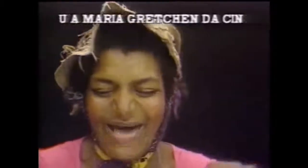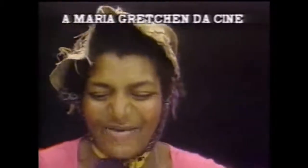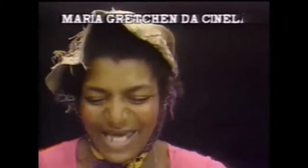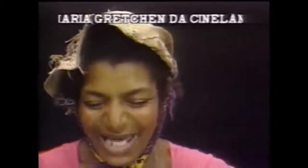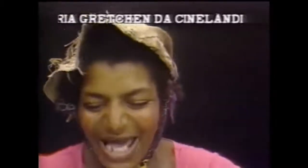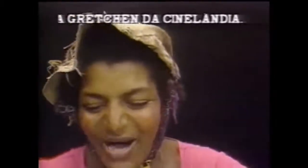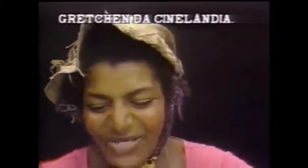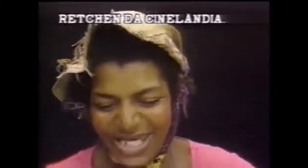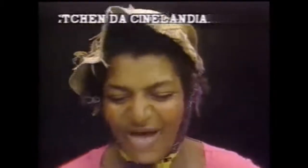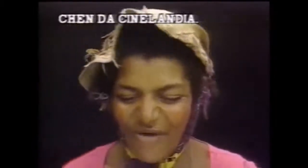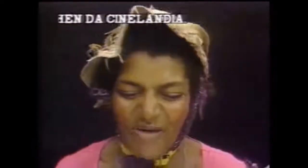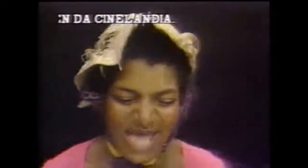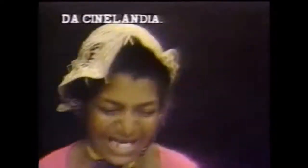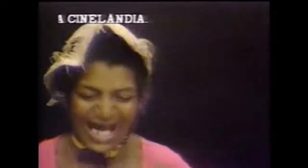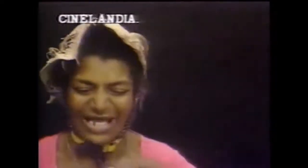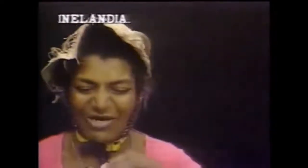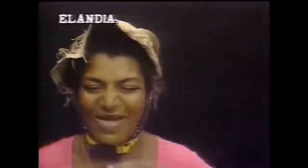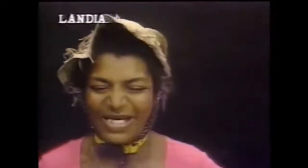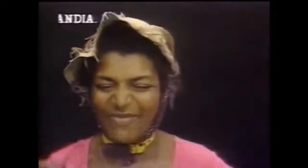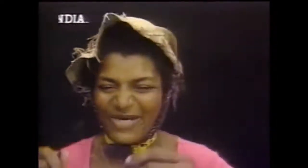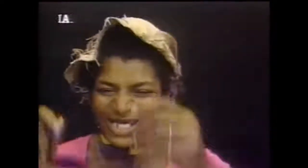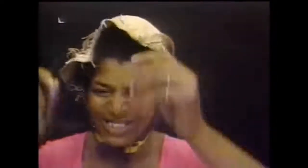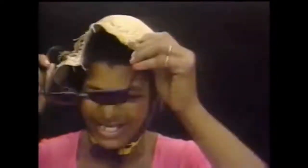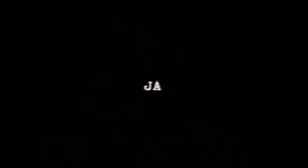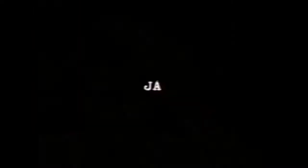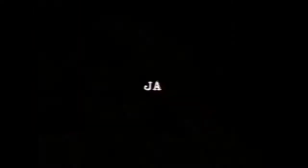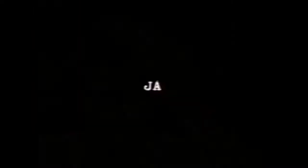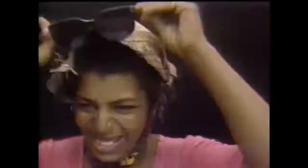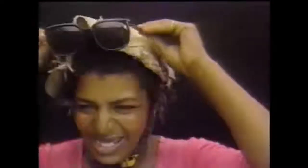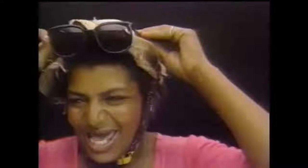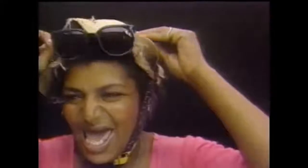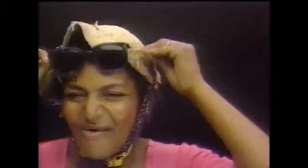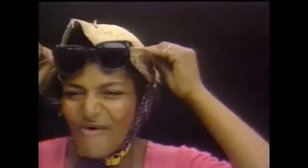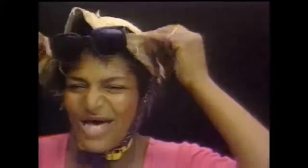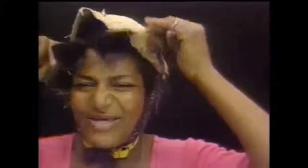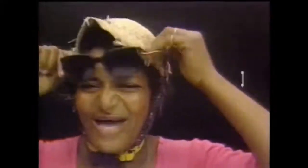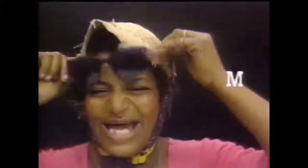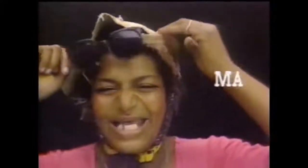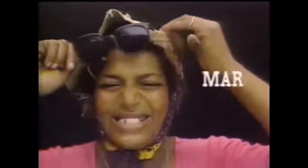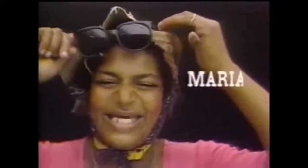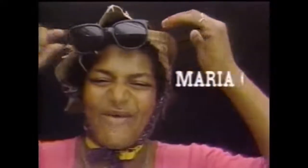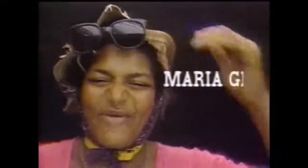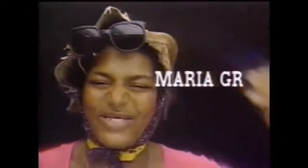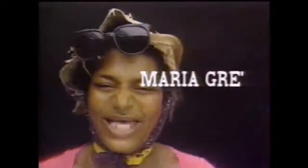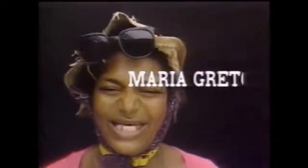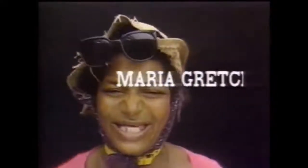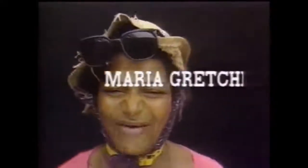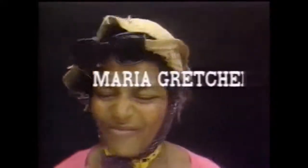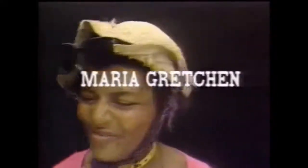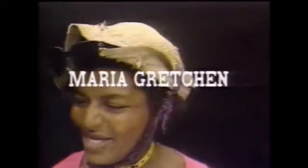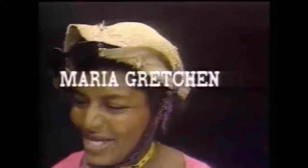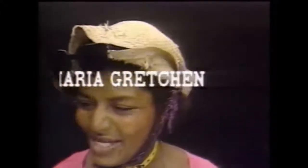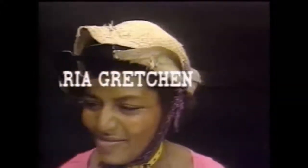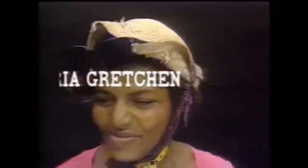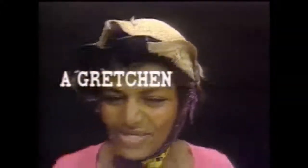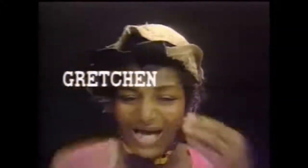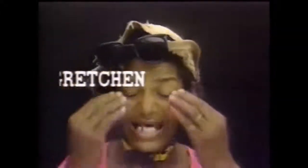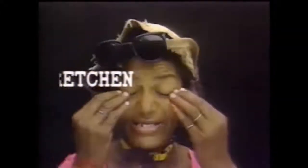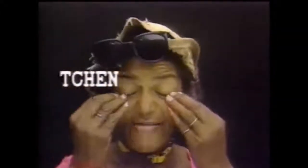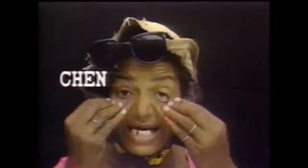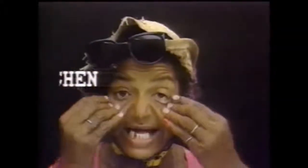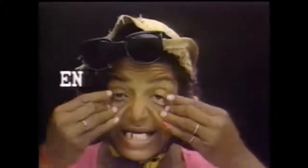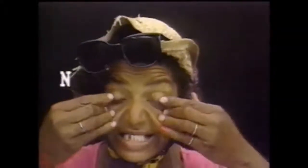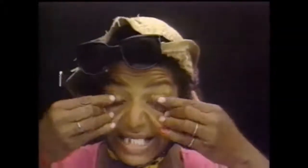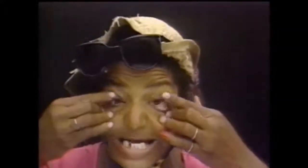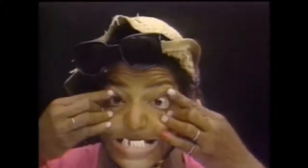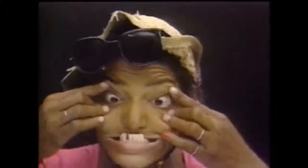Você sabe que... Você já viu a minha cara, como é que é bonita? Eu vou fazer uma careta aqui pra vocês, sabe? Olha